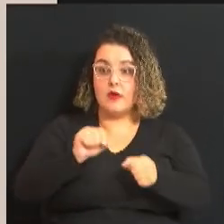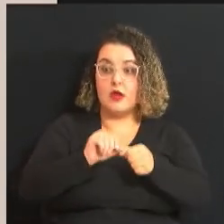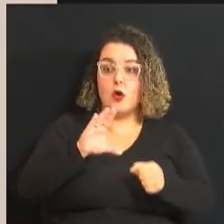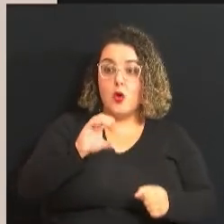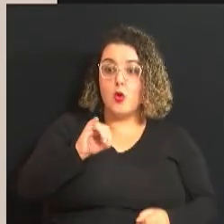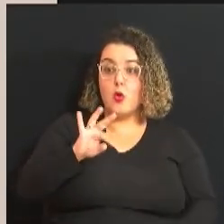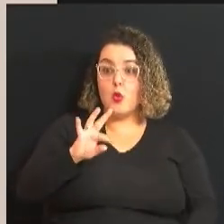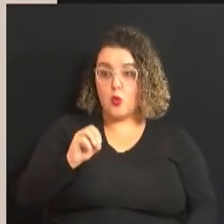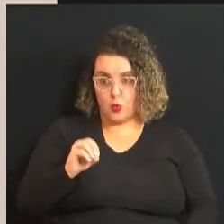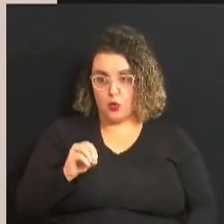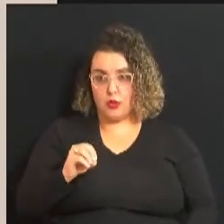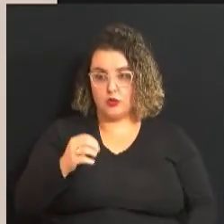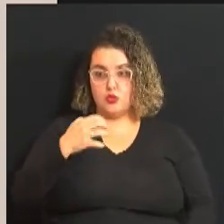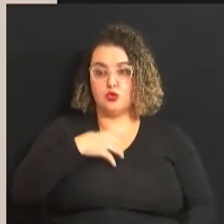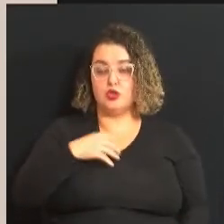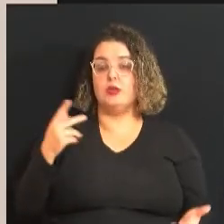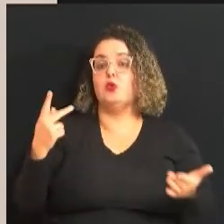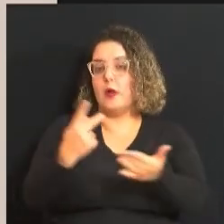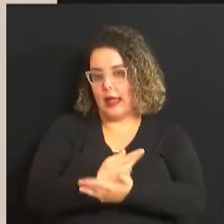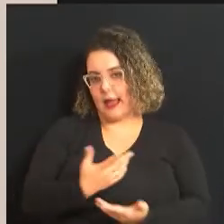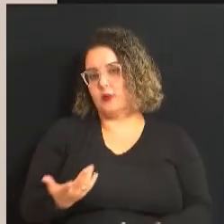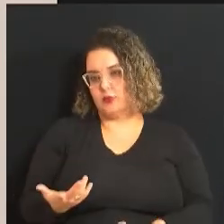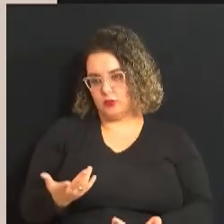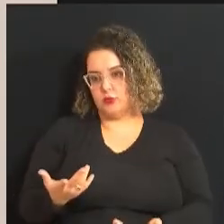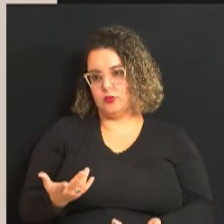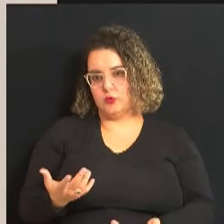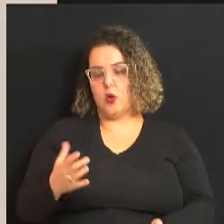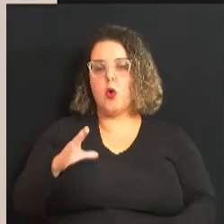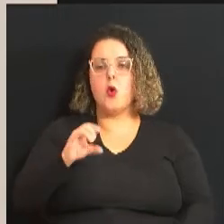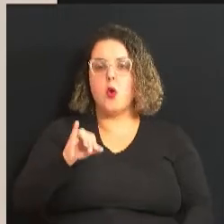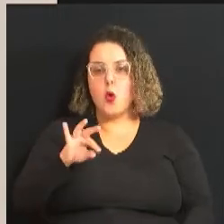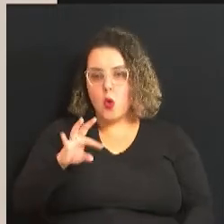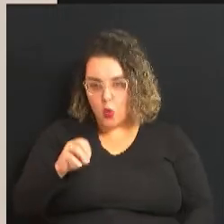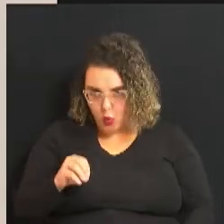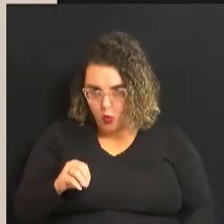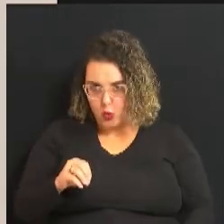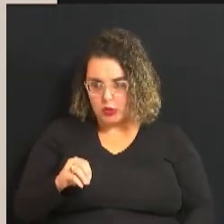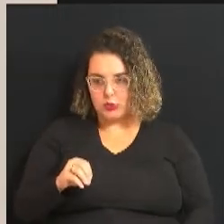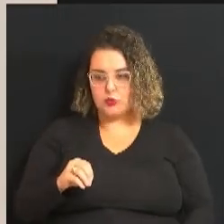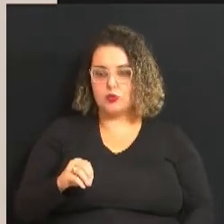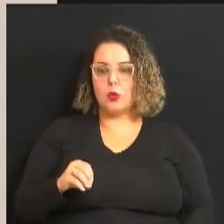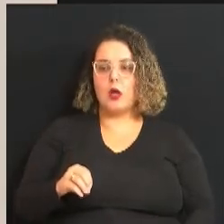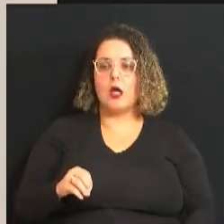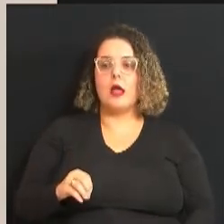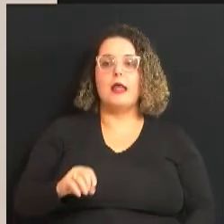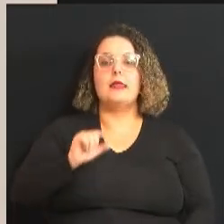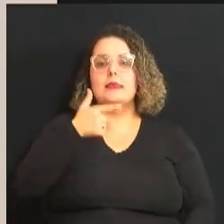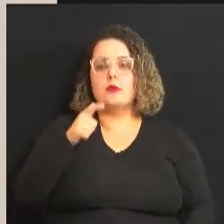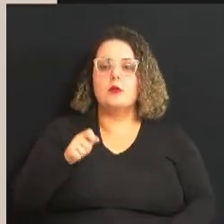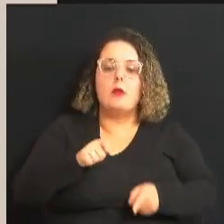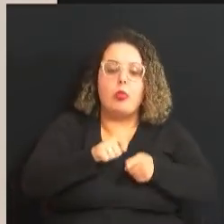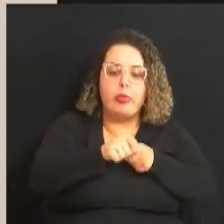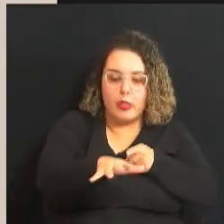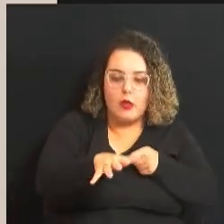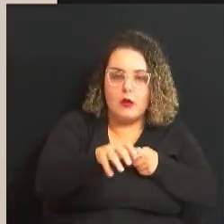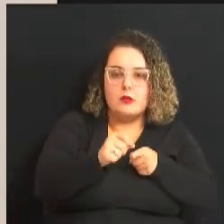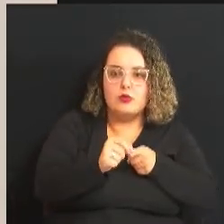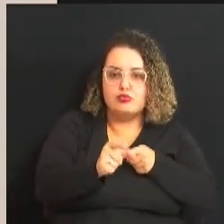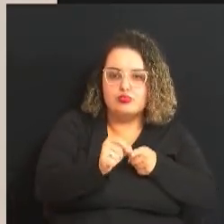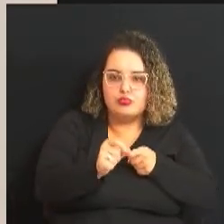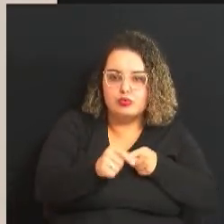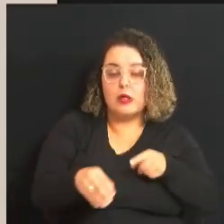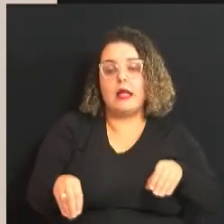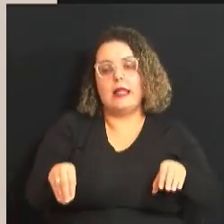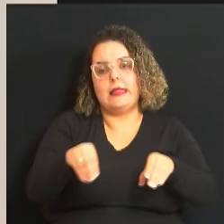maneira incorreta, tá? O coito interrompido seria você não ter a ejaculação dentro da vagina.